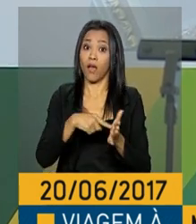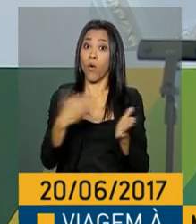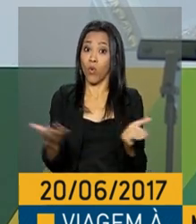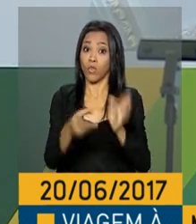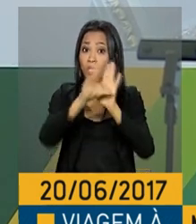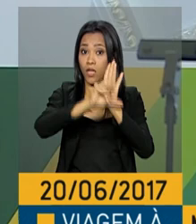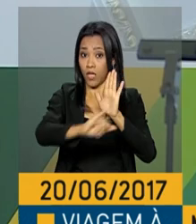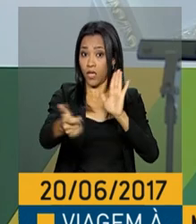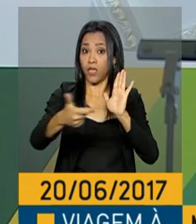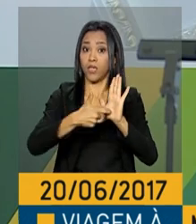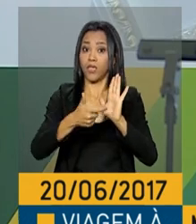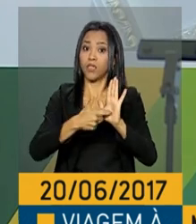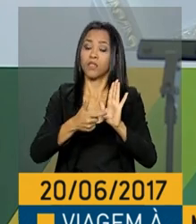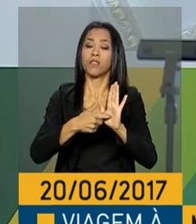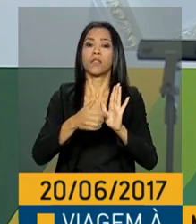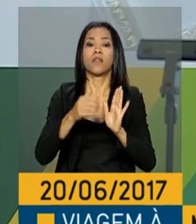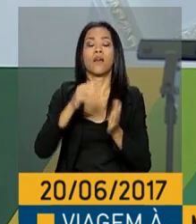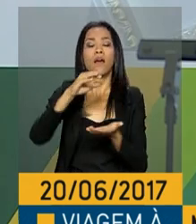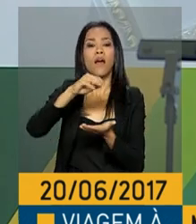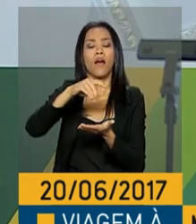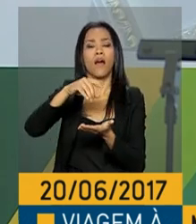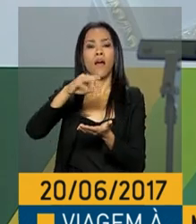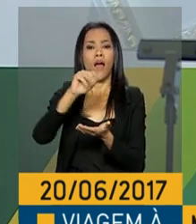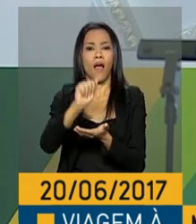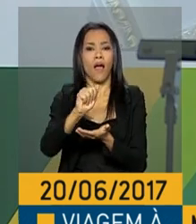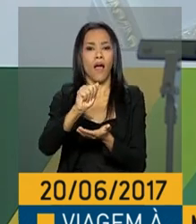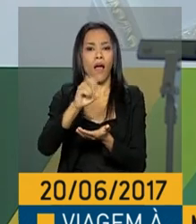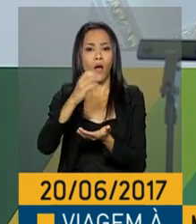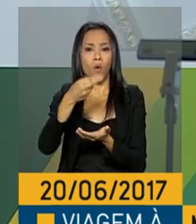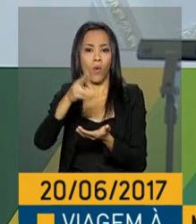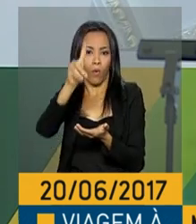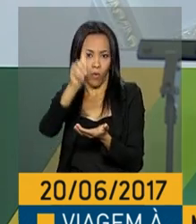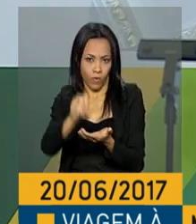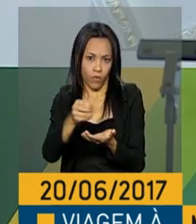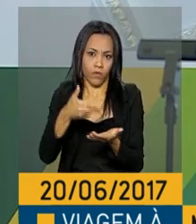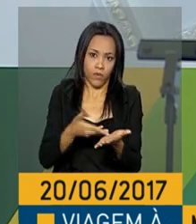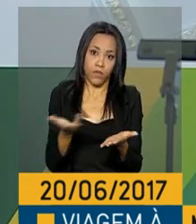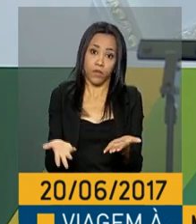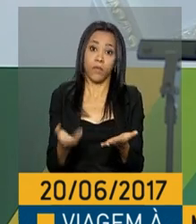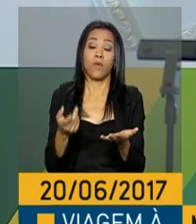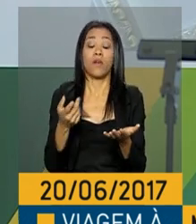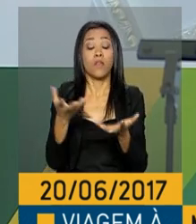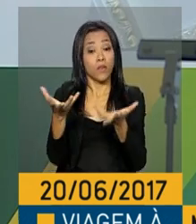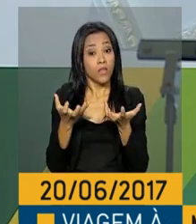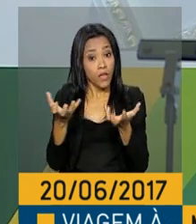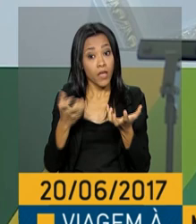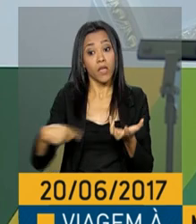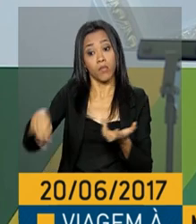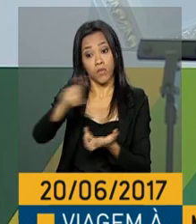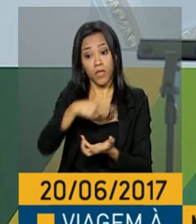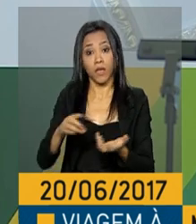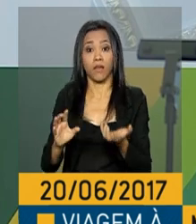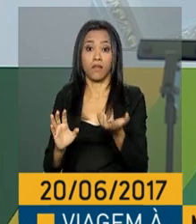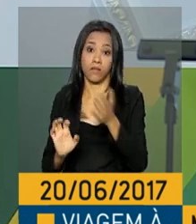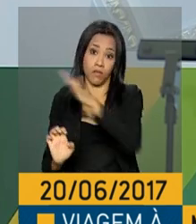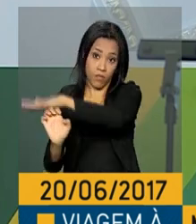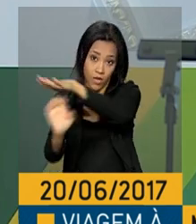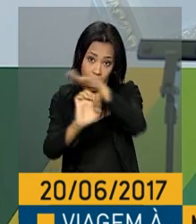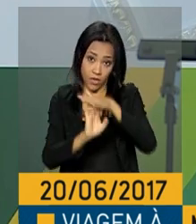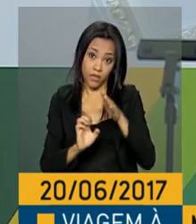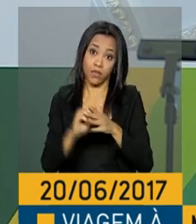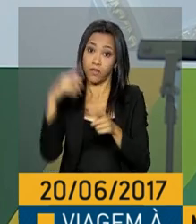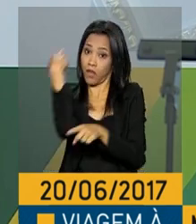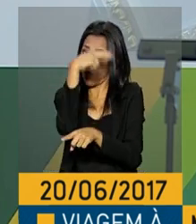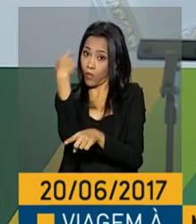lei hoje no sistema jurídico nacional. Portanto, queremos que as empresas russas estejam cada vez